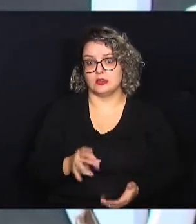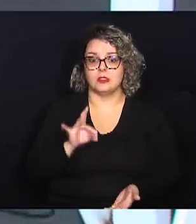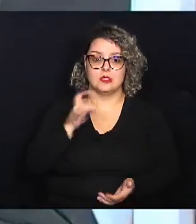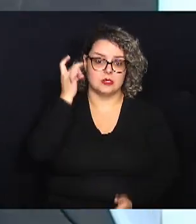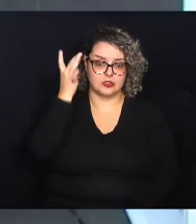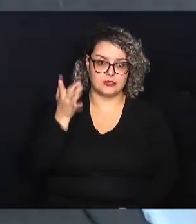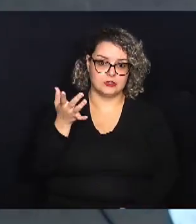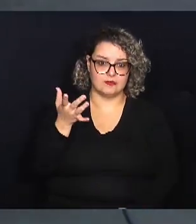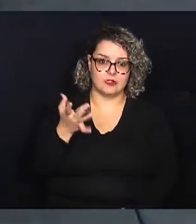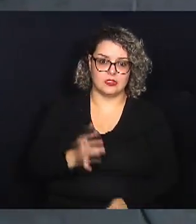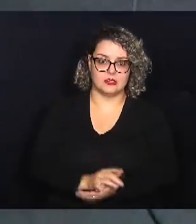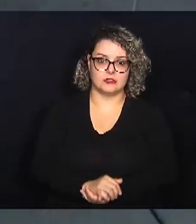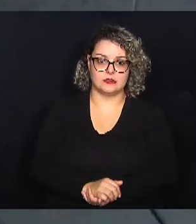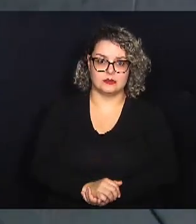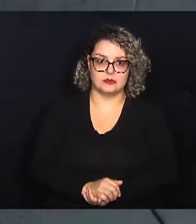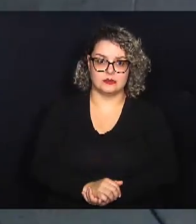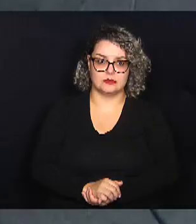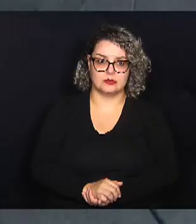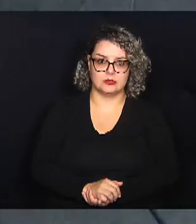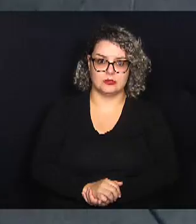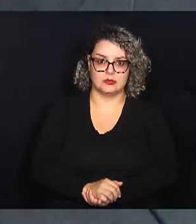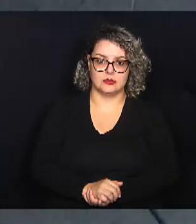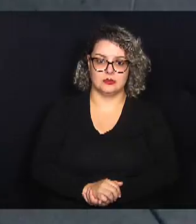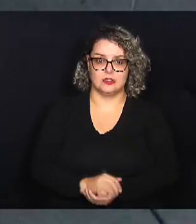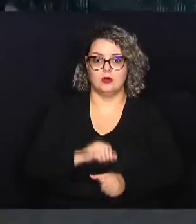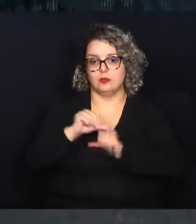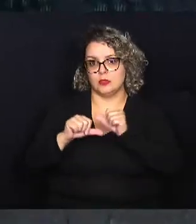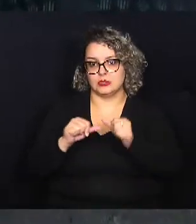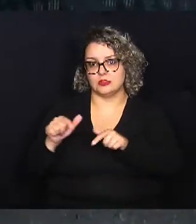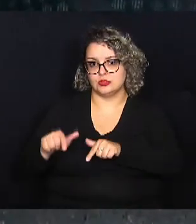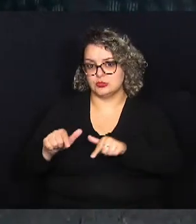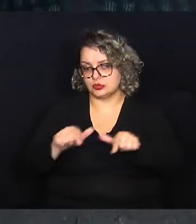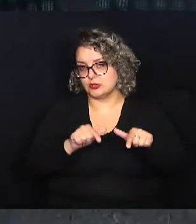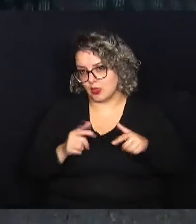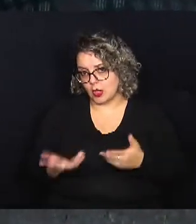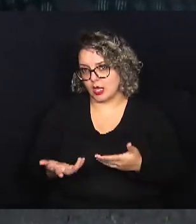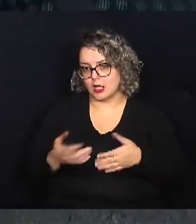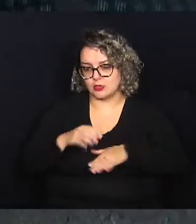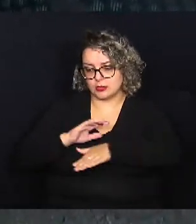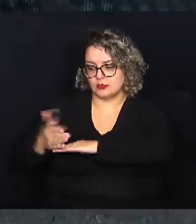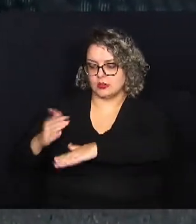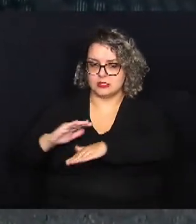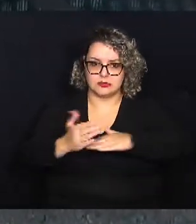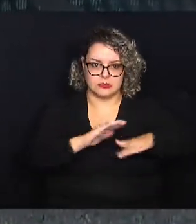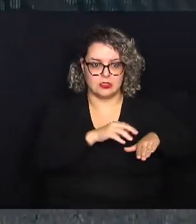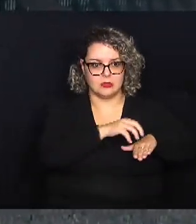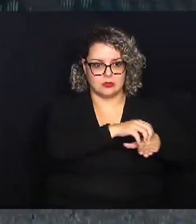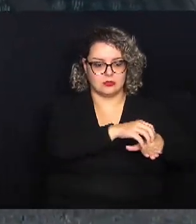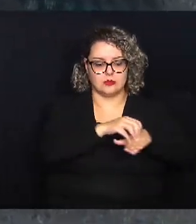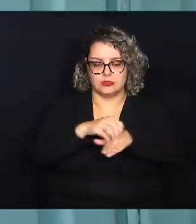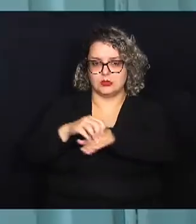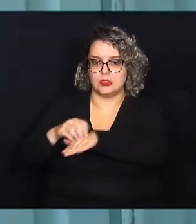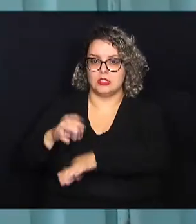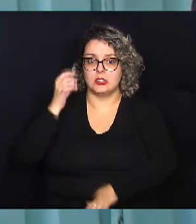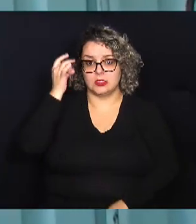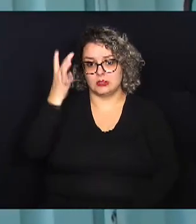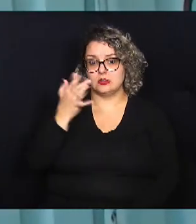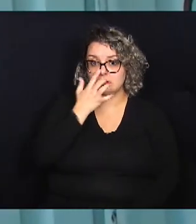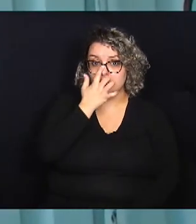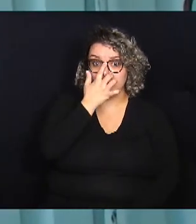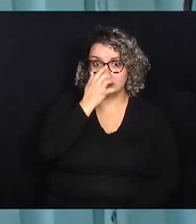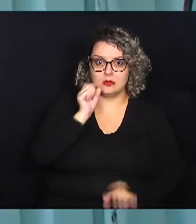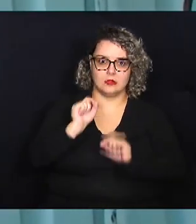fácil, tá mudando de localização para bairros, né, então facilita muito para